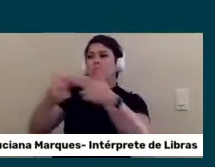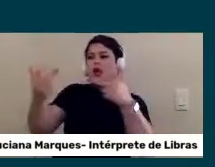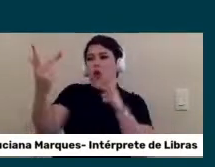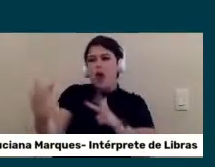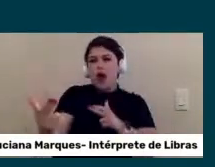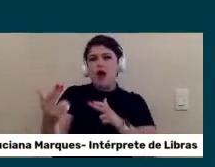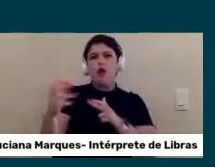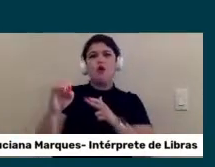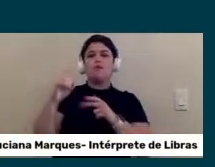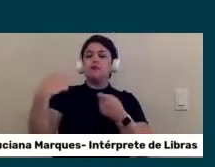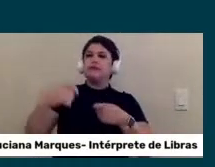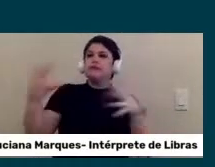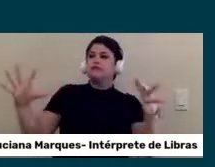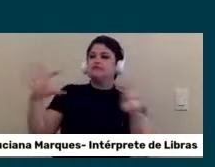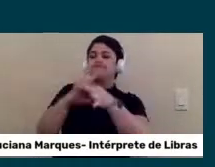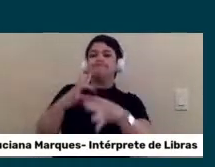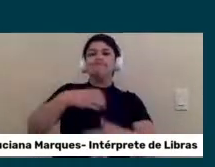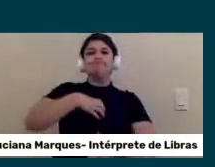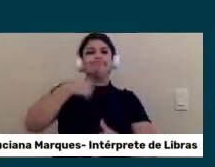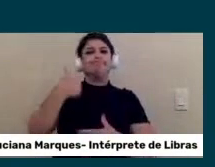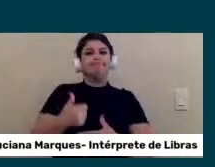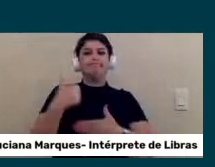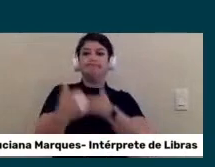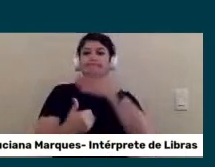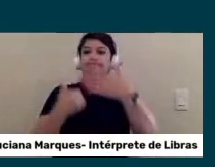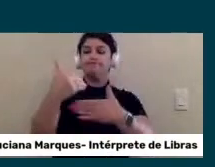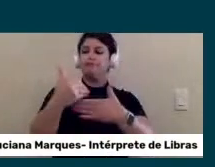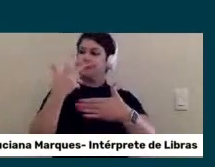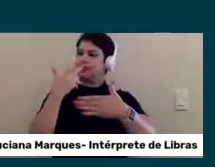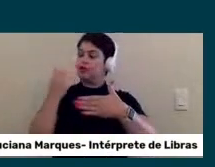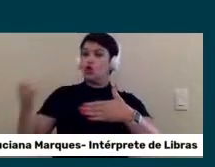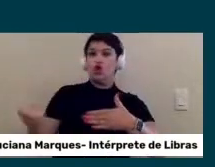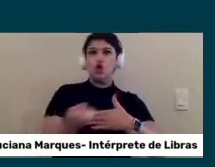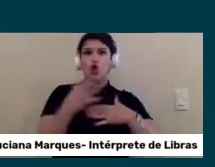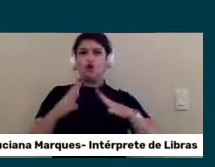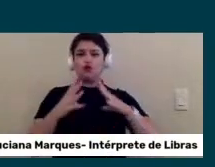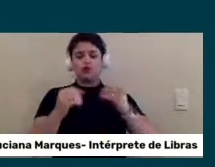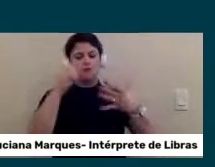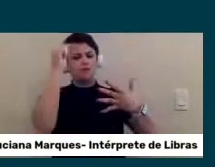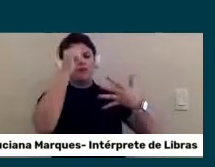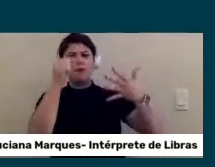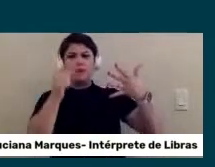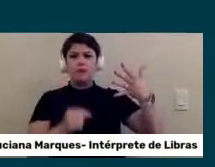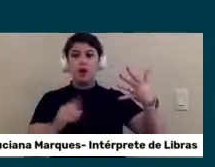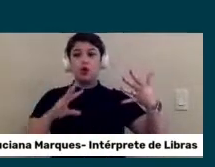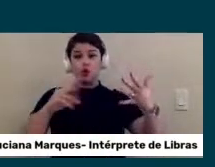fazer sentido e estar à frente do seu tempo. Ou seja, todas essas questões podem ser